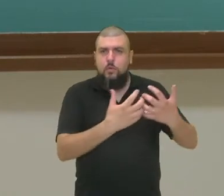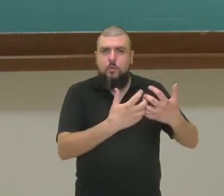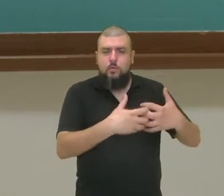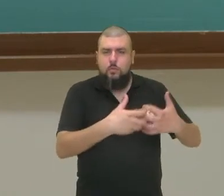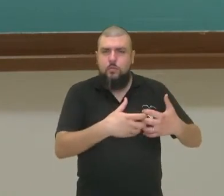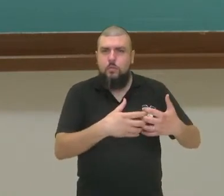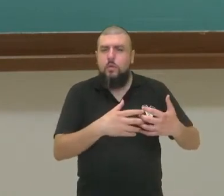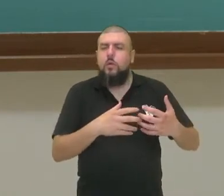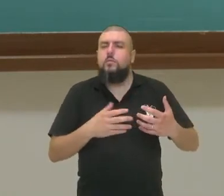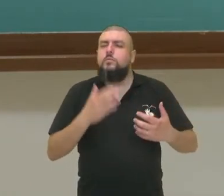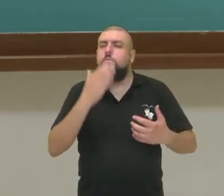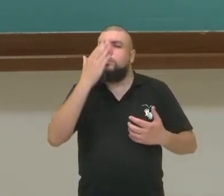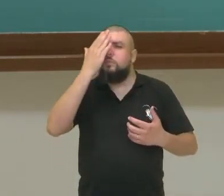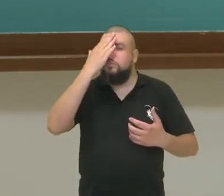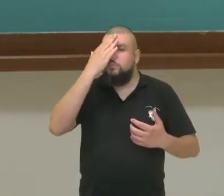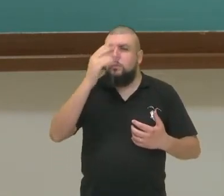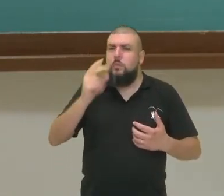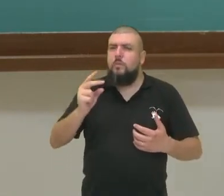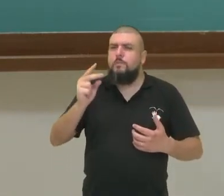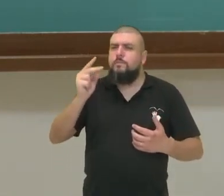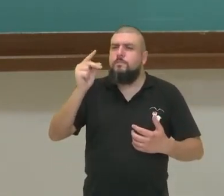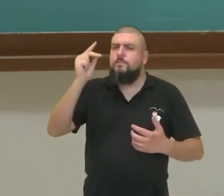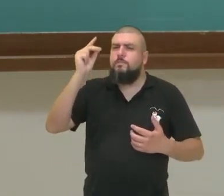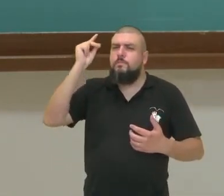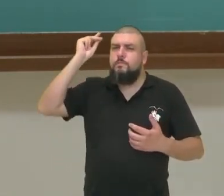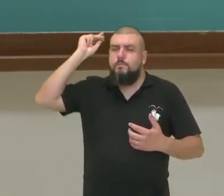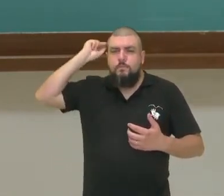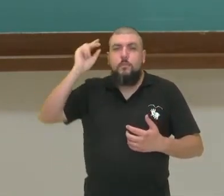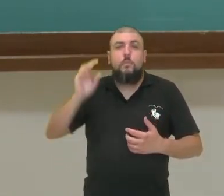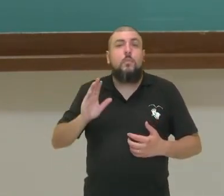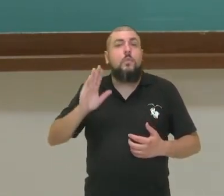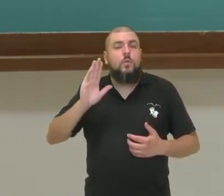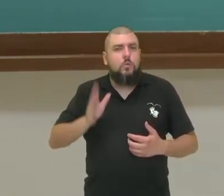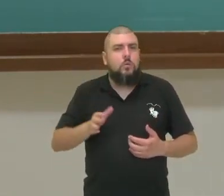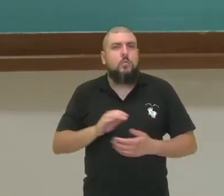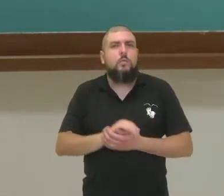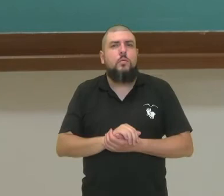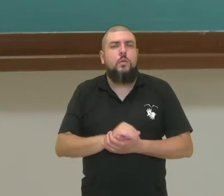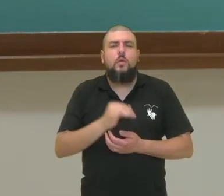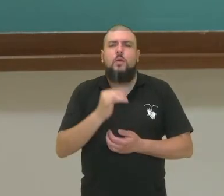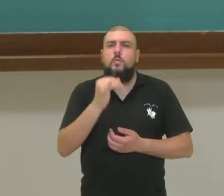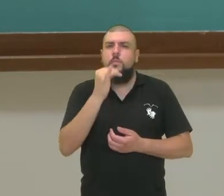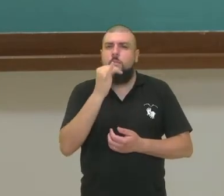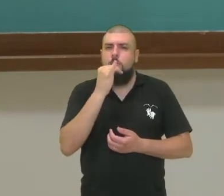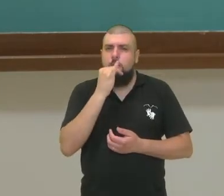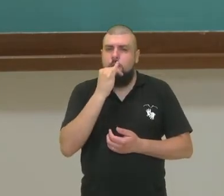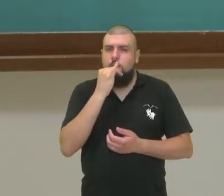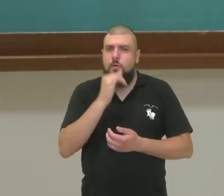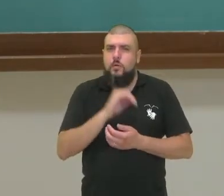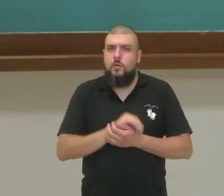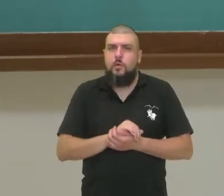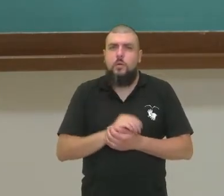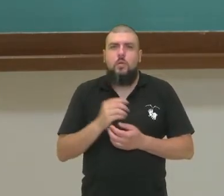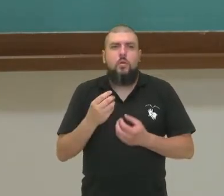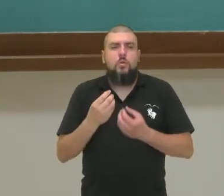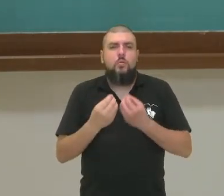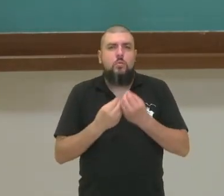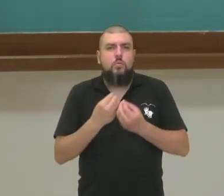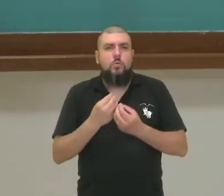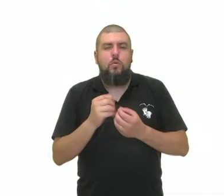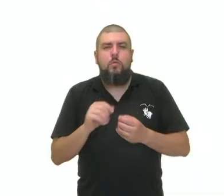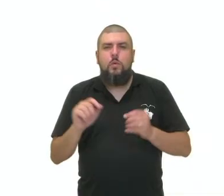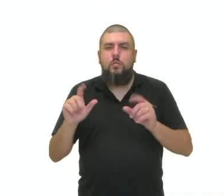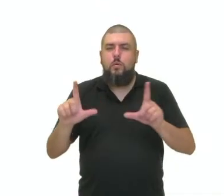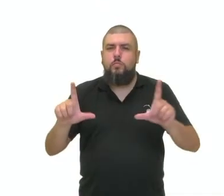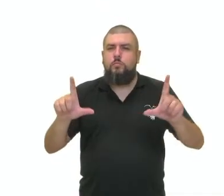da antiguidade clássica. Essas ideias já começam a surgir. Um exemplo disso podemos perceber já neste quadro